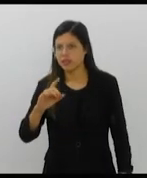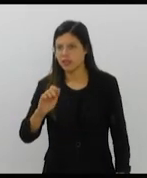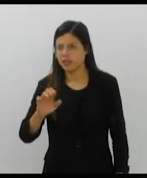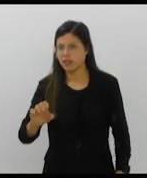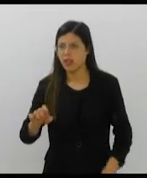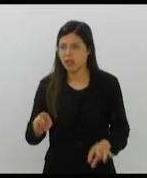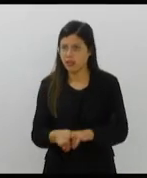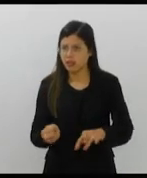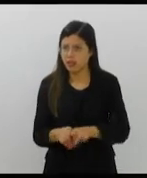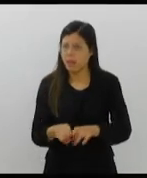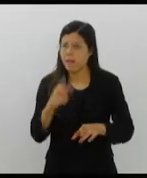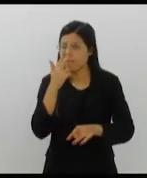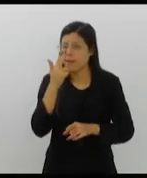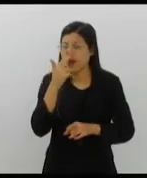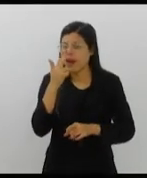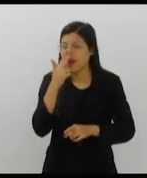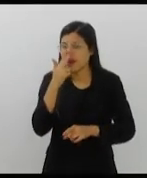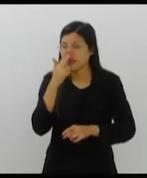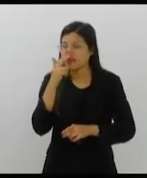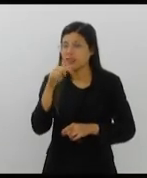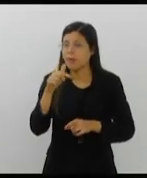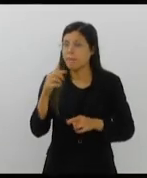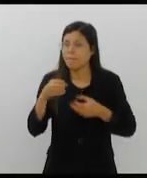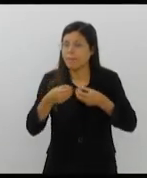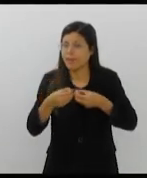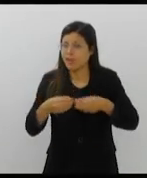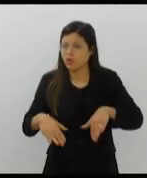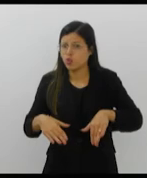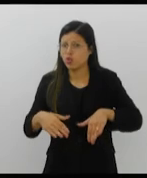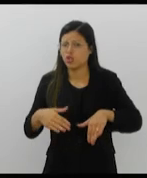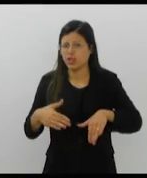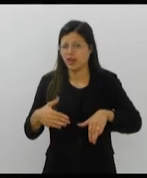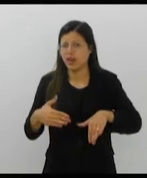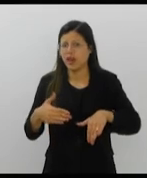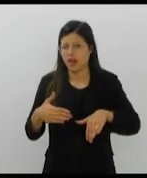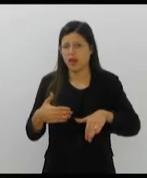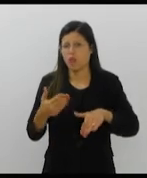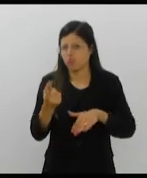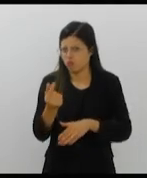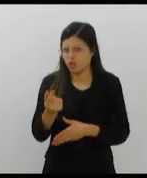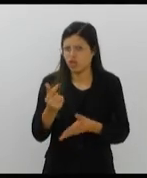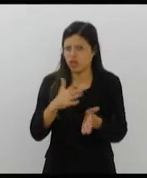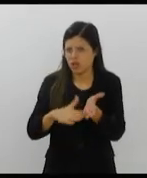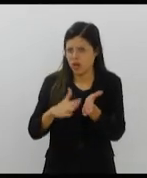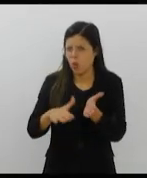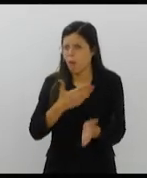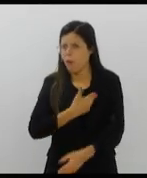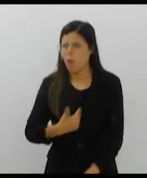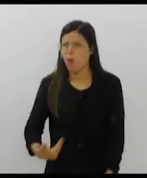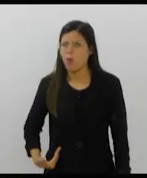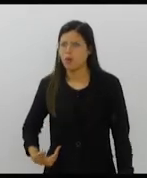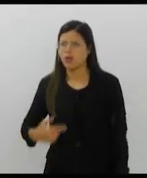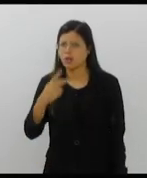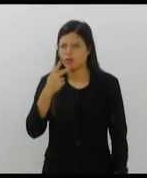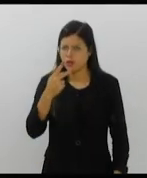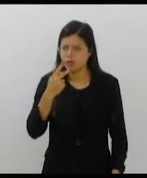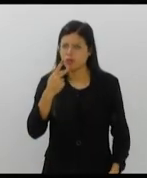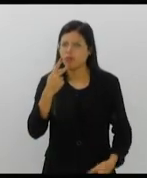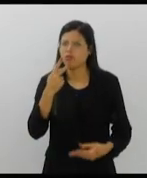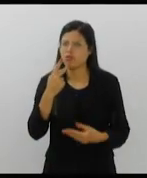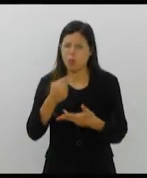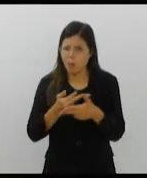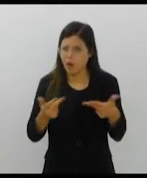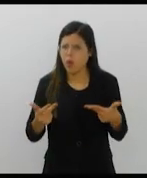contas públicas. Ou seja, nós estamos falando aqui de uma situação calamitante. Por isso, neste